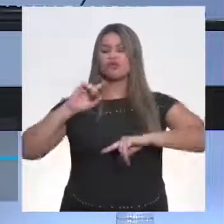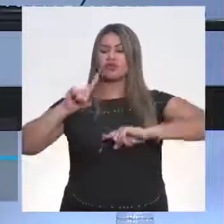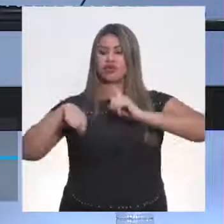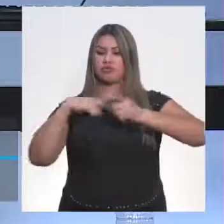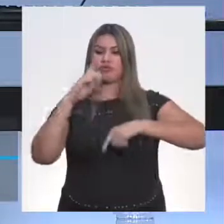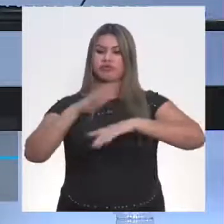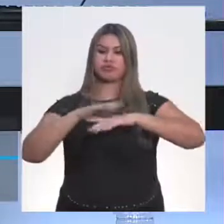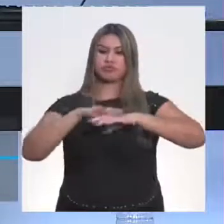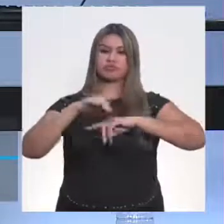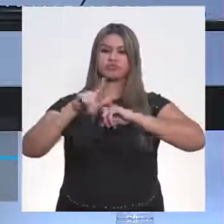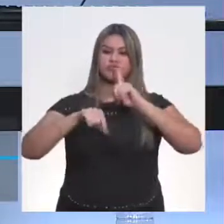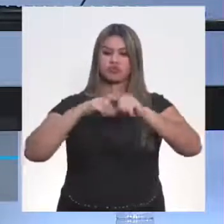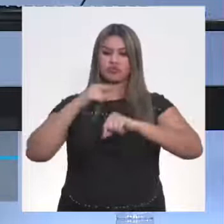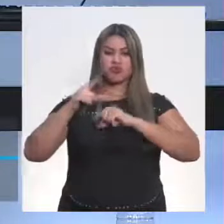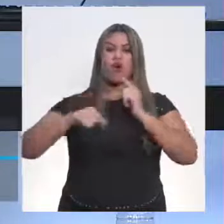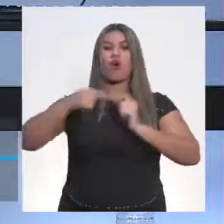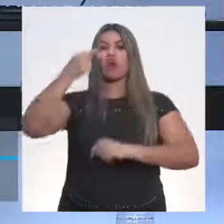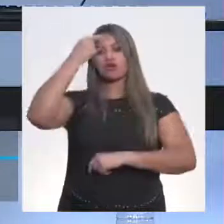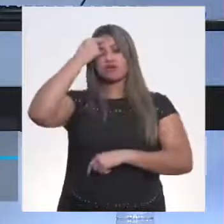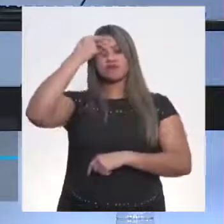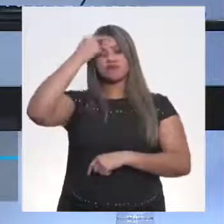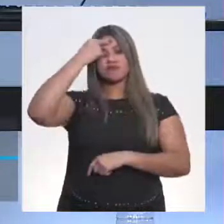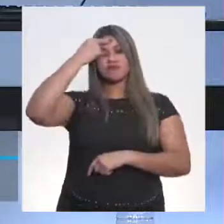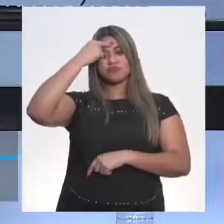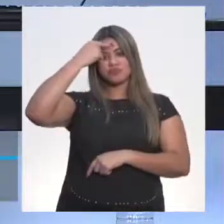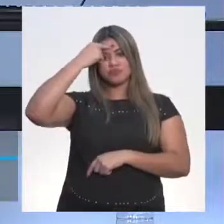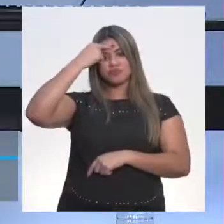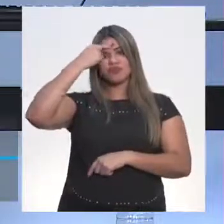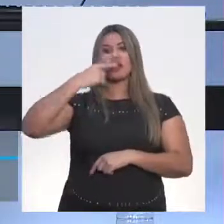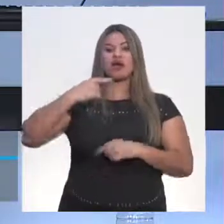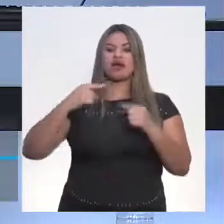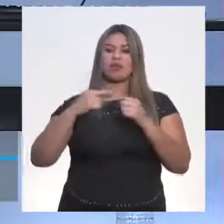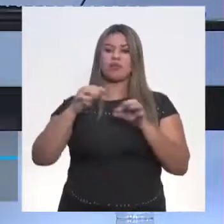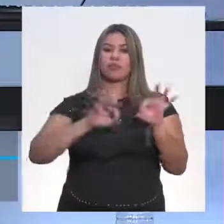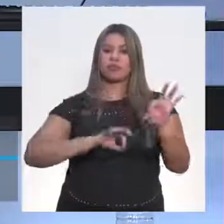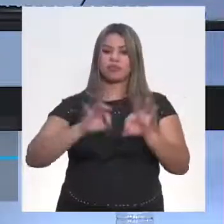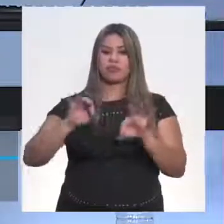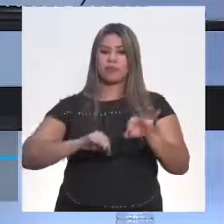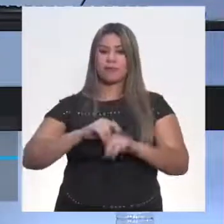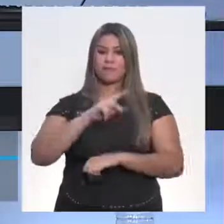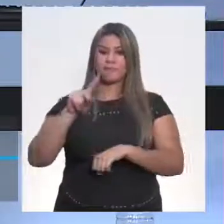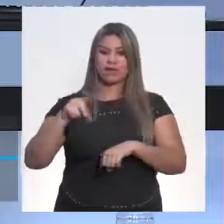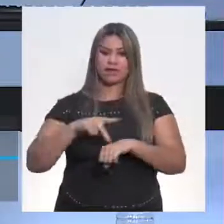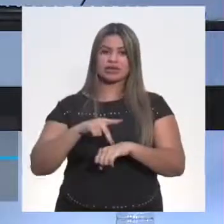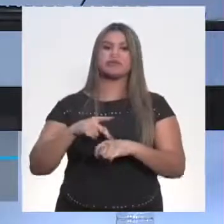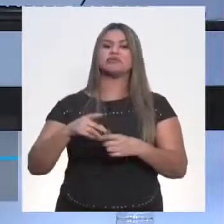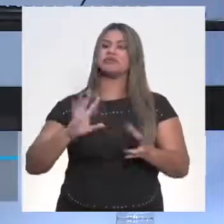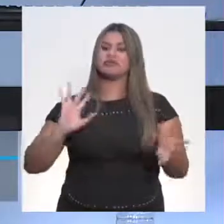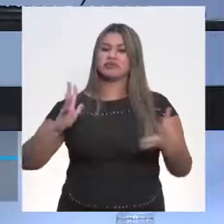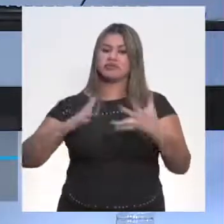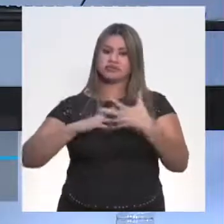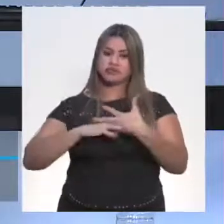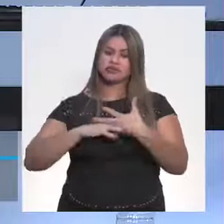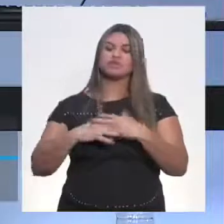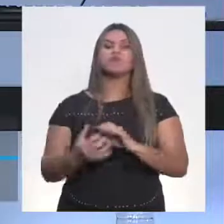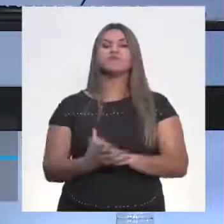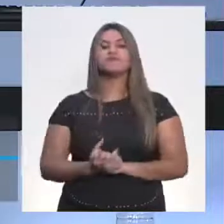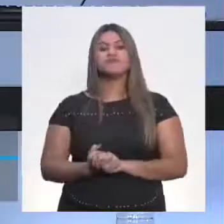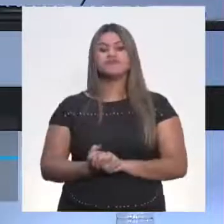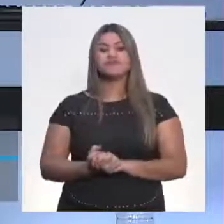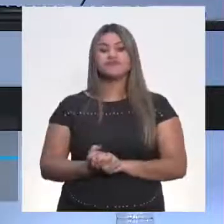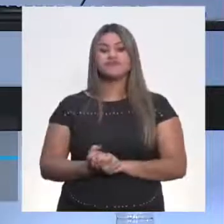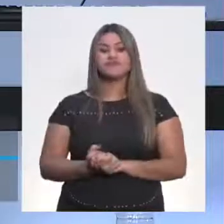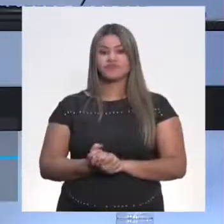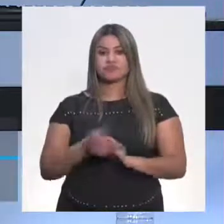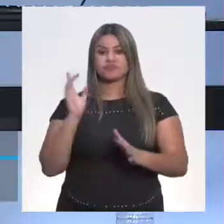vez mais consciente de acordo com o projeto de país e de cidadania que nós desejamos é a